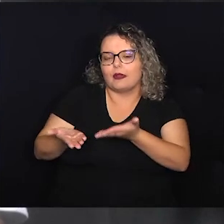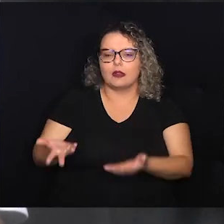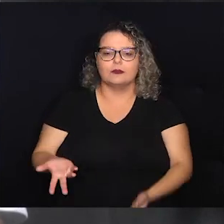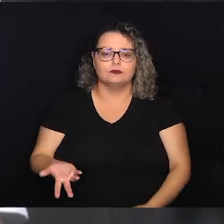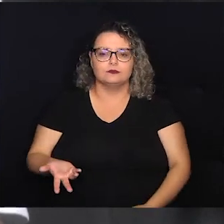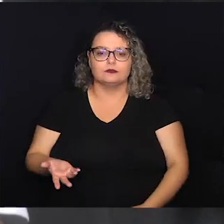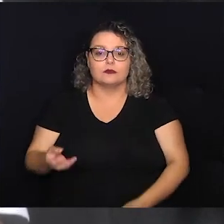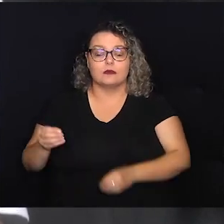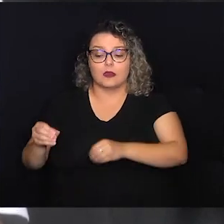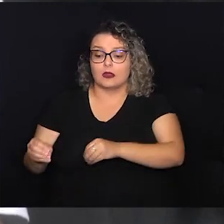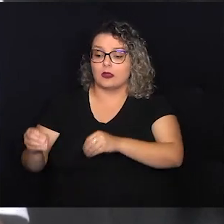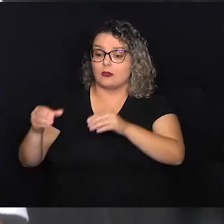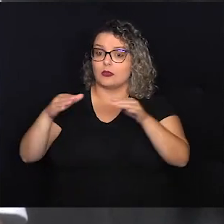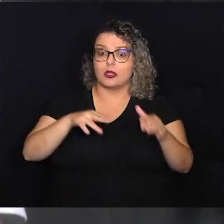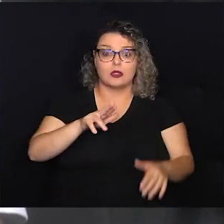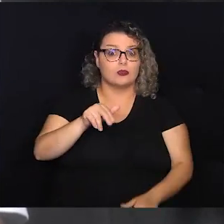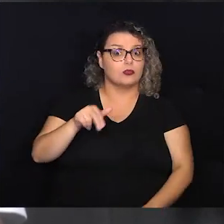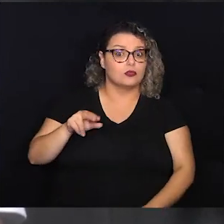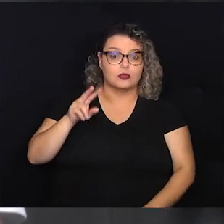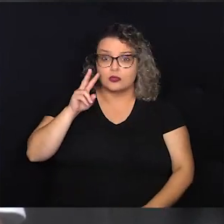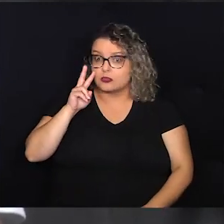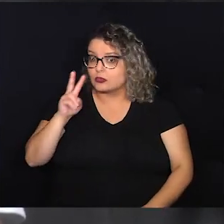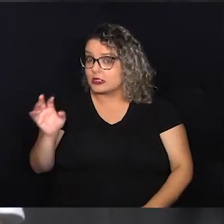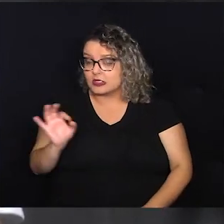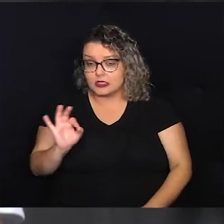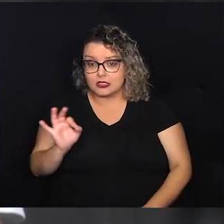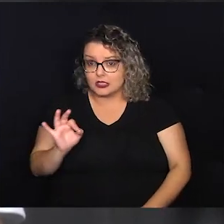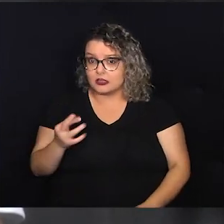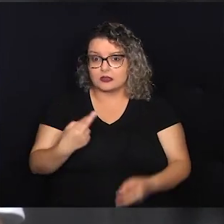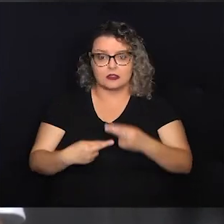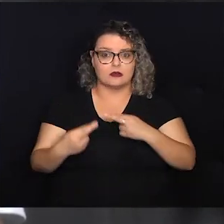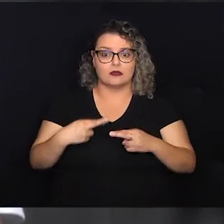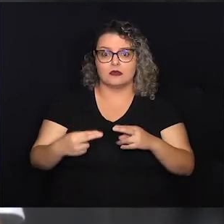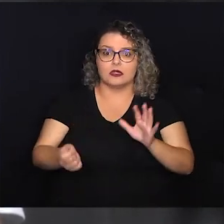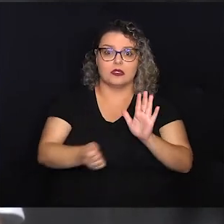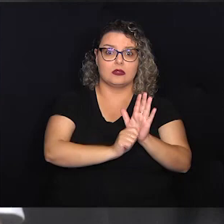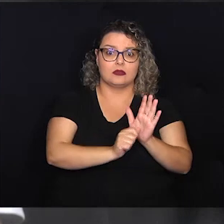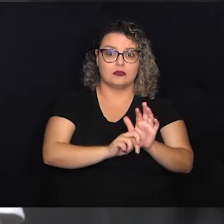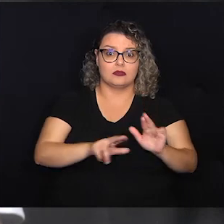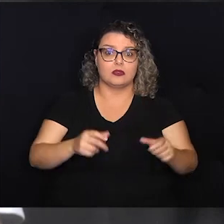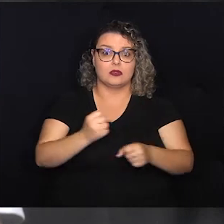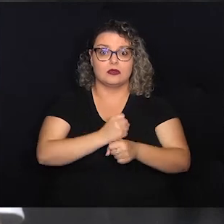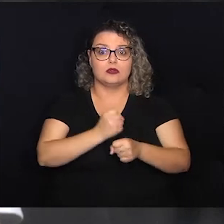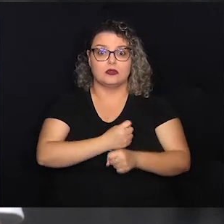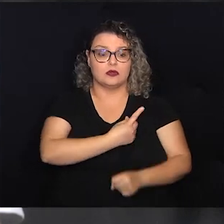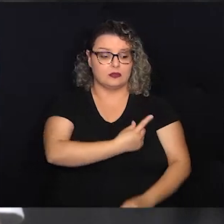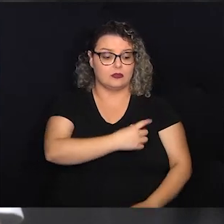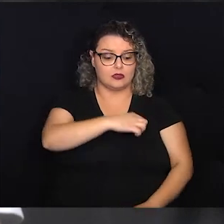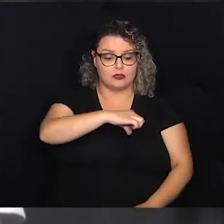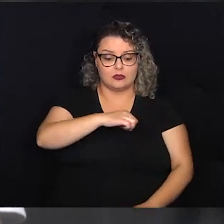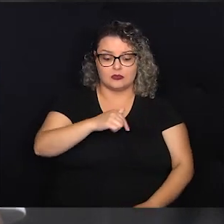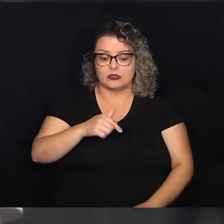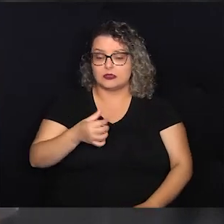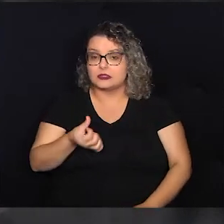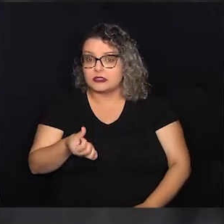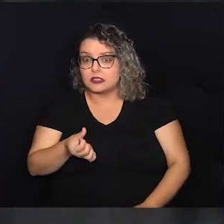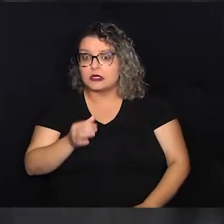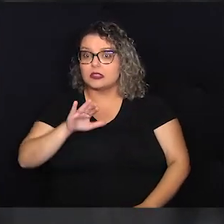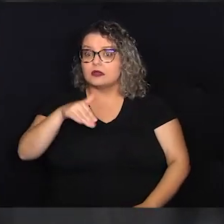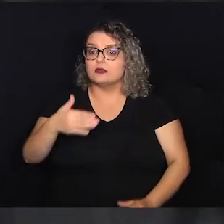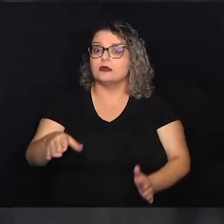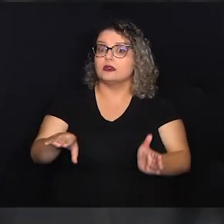esse contraste de sair de um lugar que eu nunca havia presenciado nada com relação à droga, isso foi no